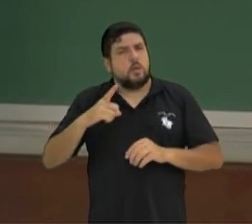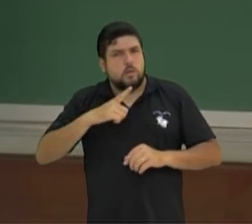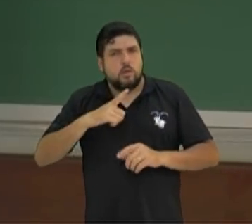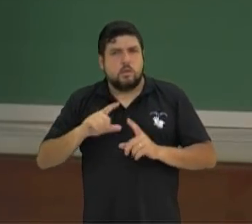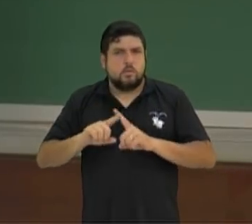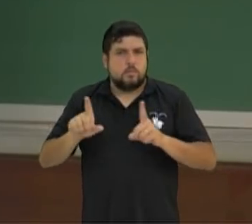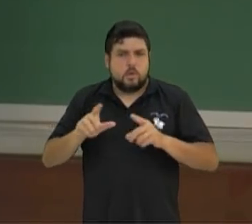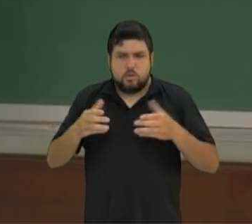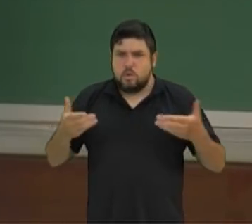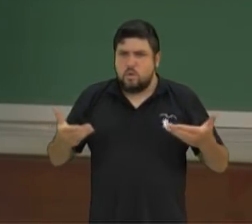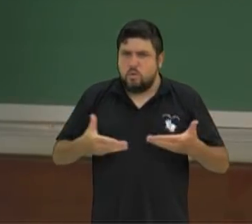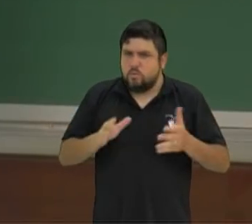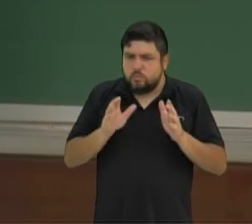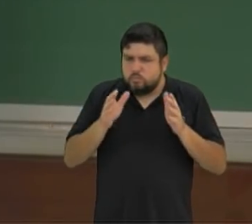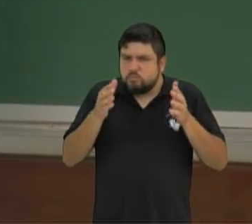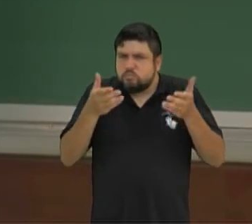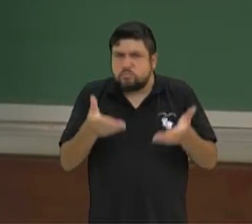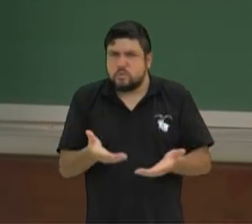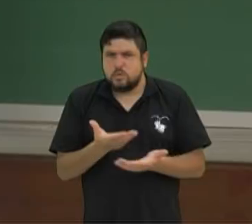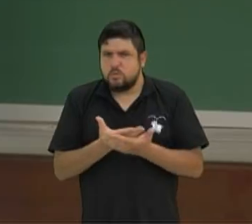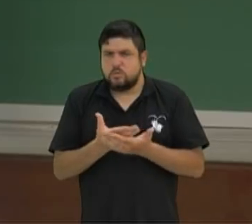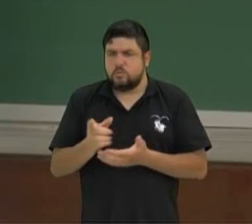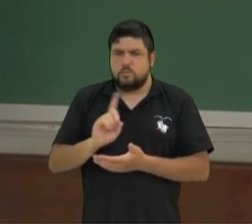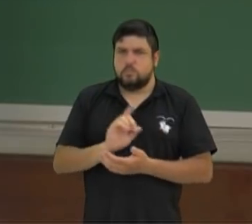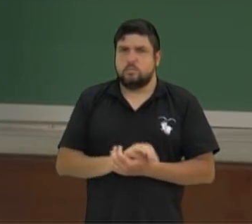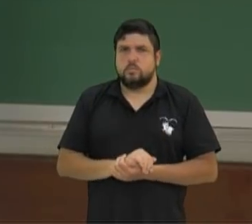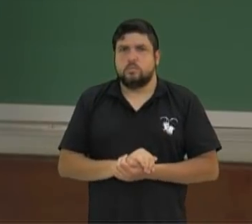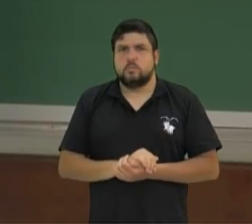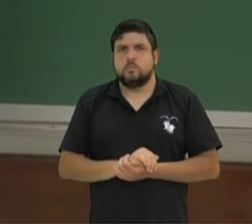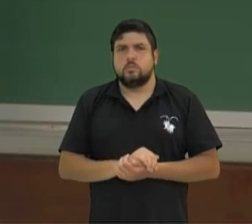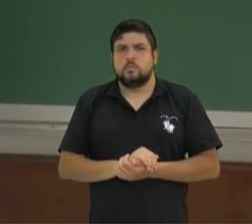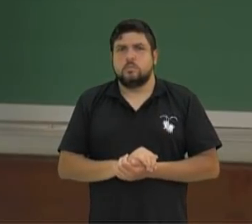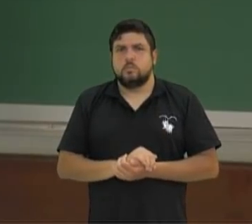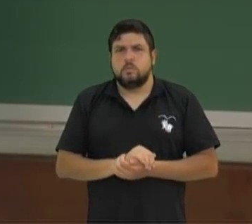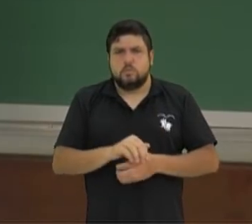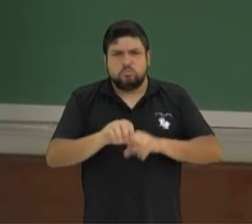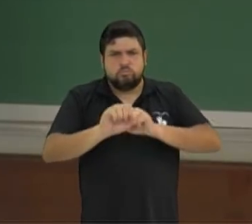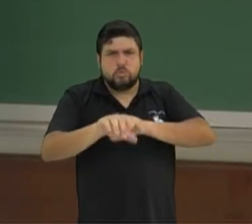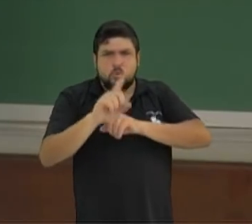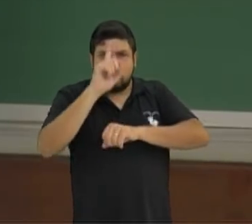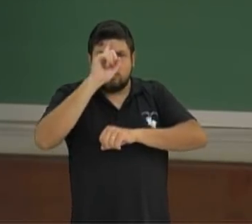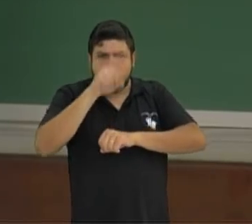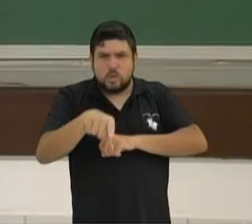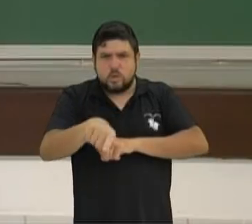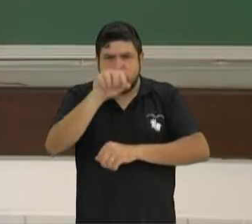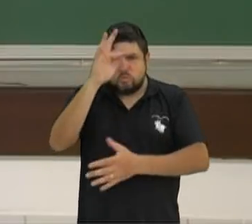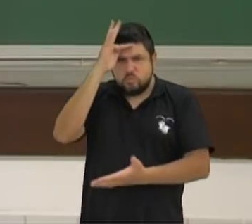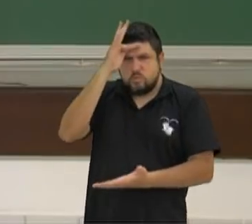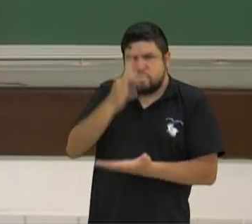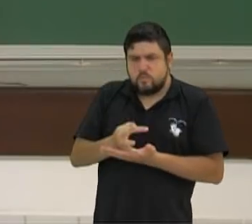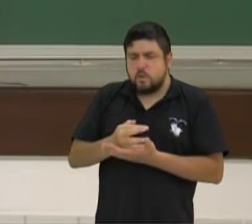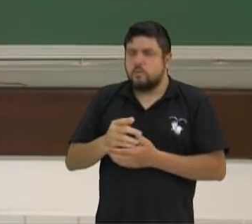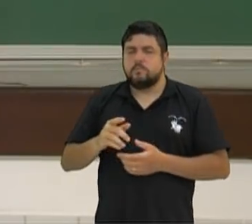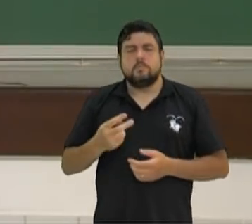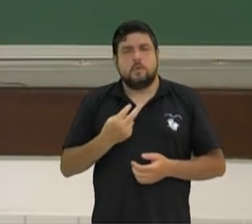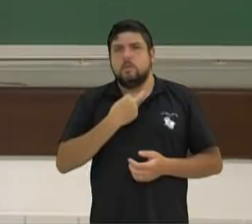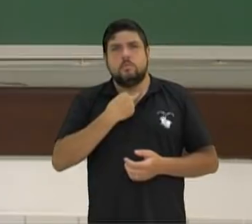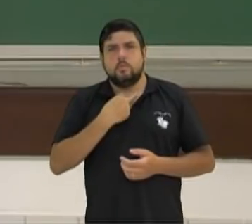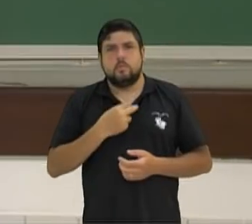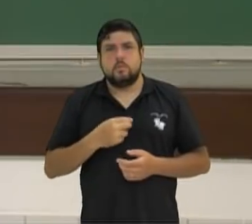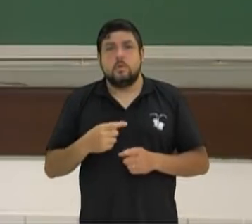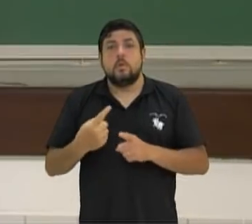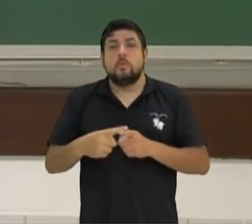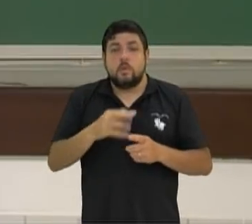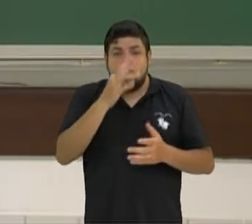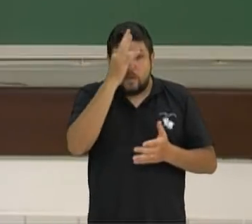nem sequer tocamos nesse assunto. A doutrinação religiosa para uma fé não pode, sabe por quê? Porque fé e